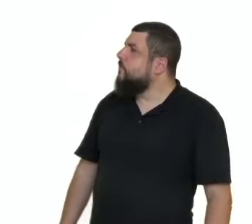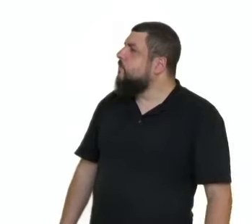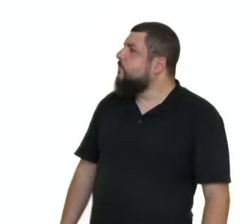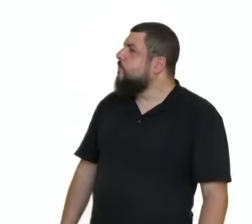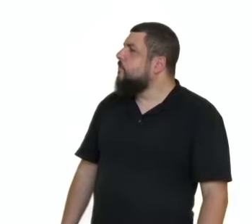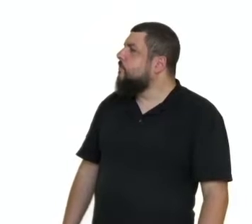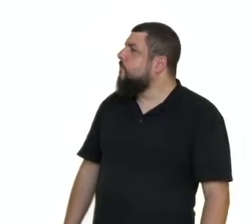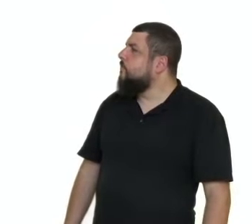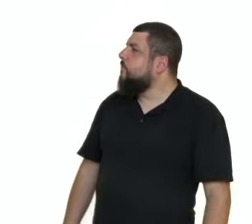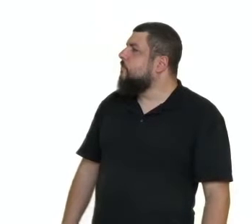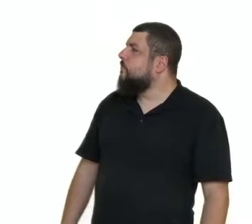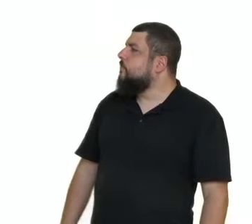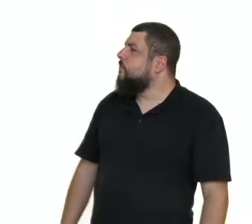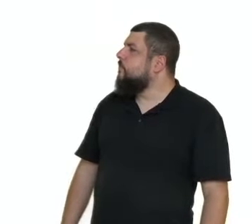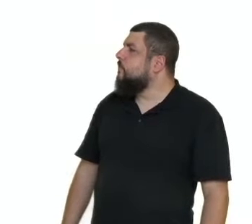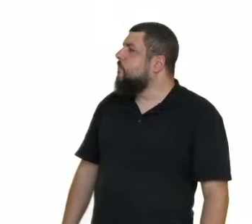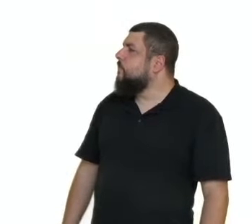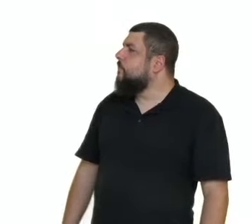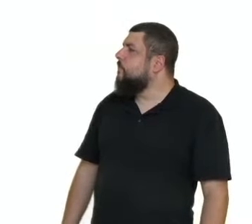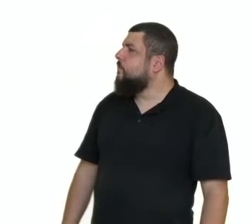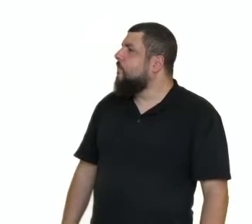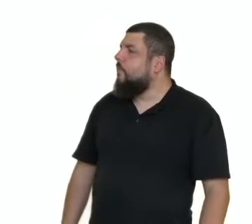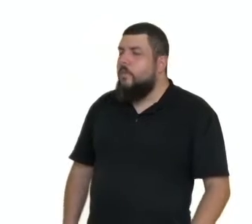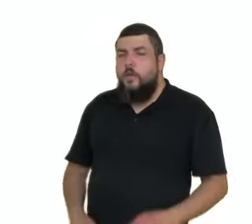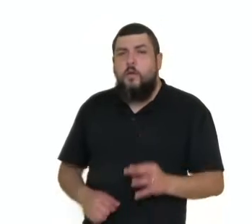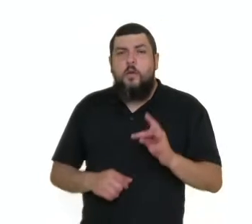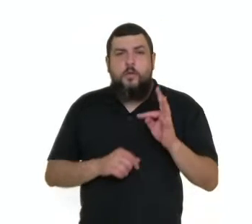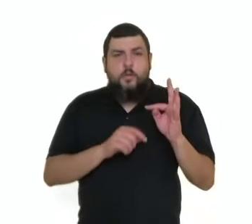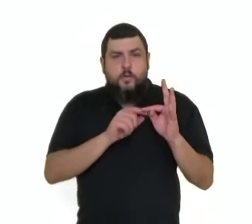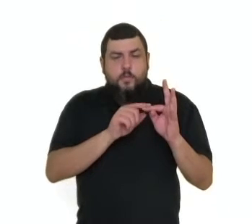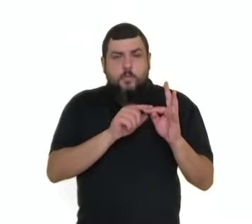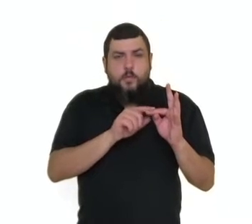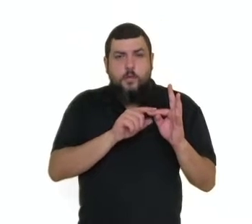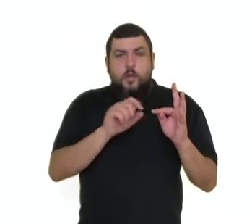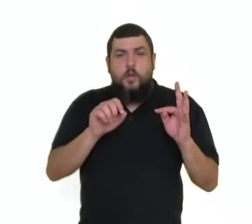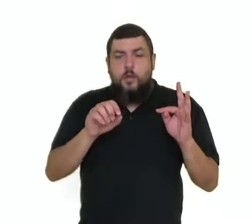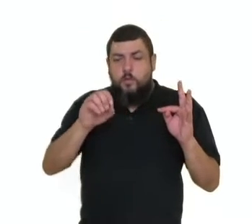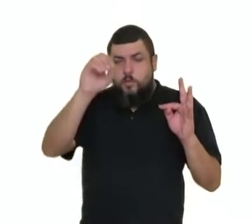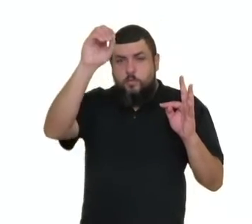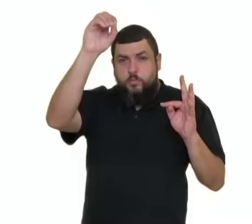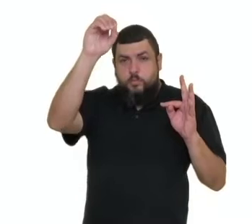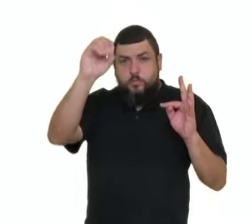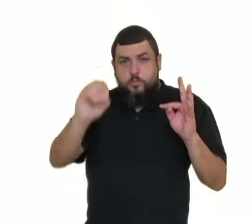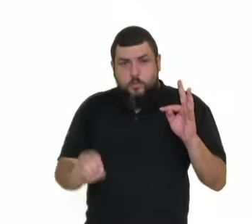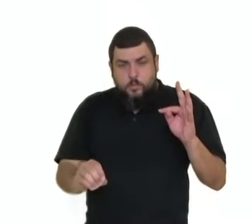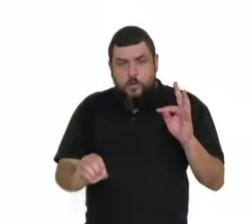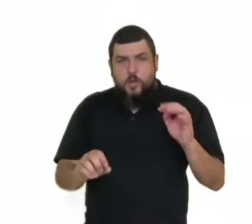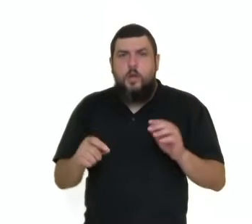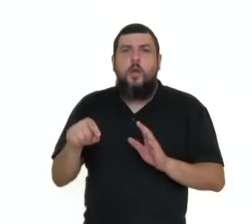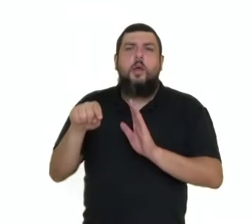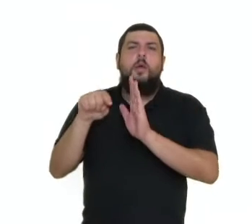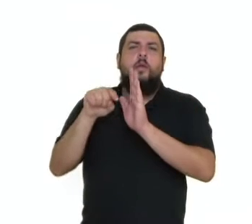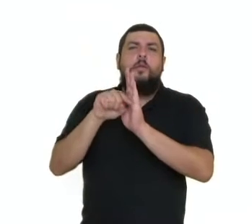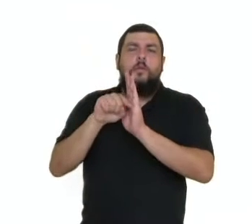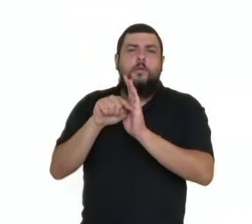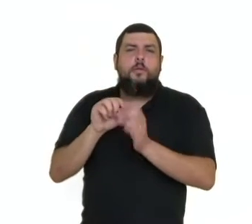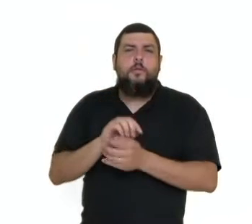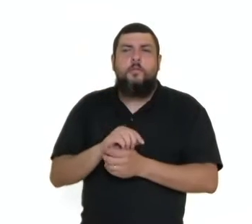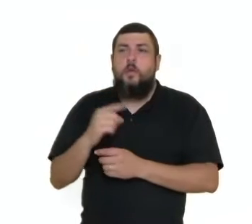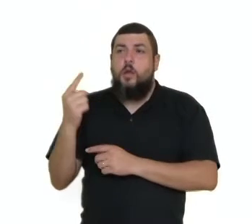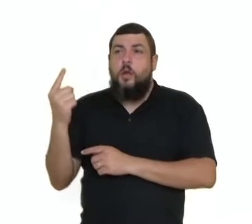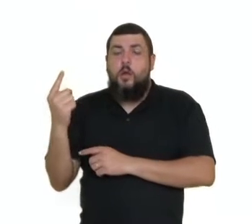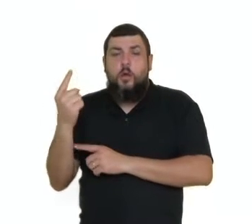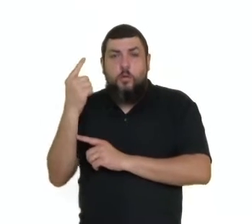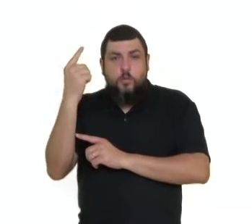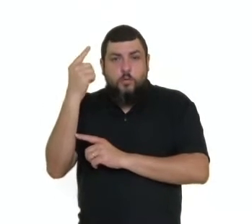trabalho da força-peso é igual, como ele está descendo, eu vou colocar o sinal de menos aqui e o menos da altura também, certo? Para ficar